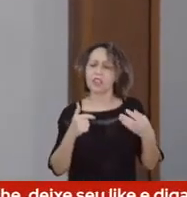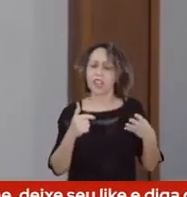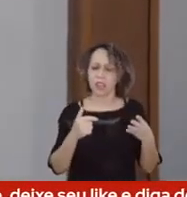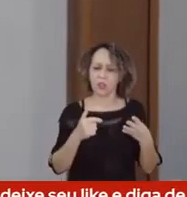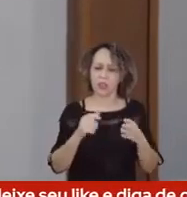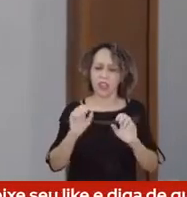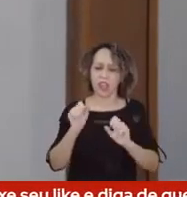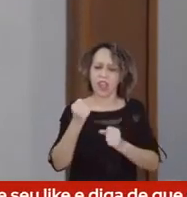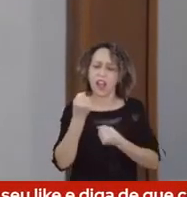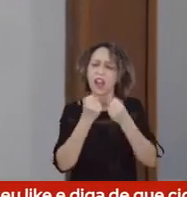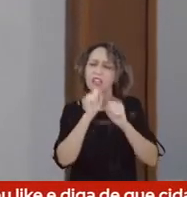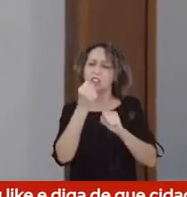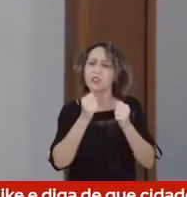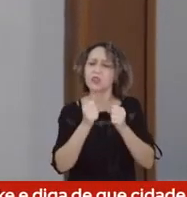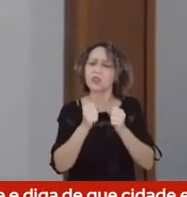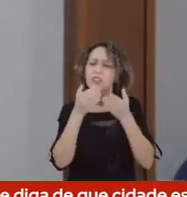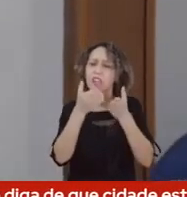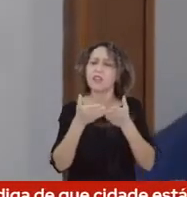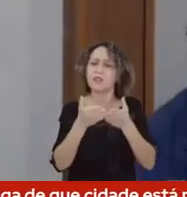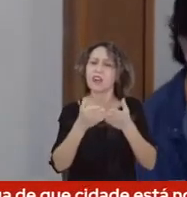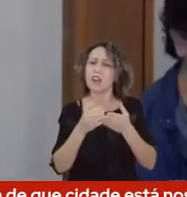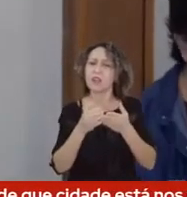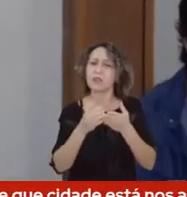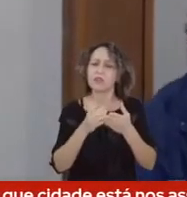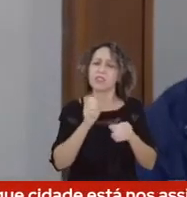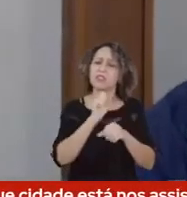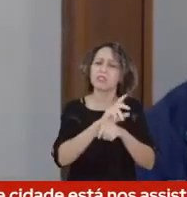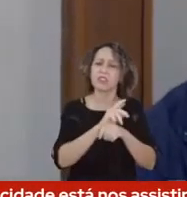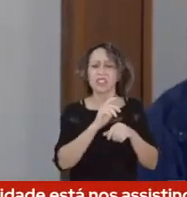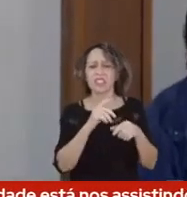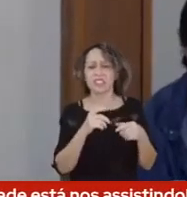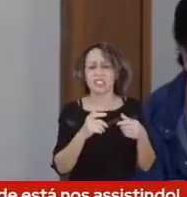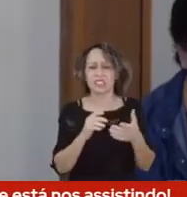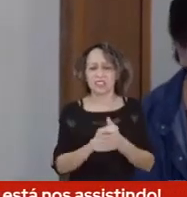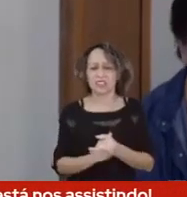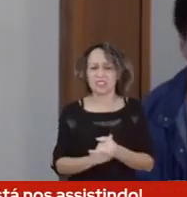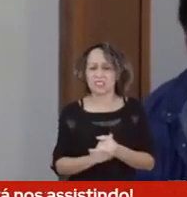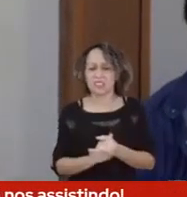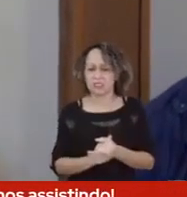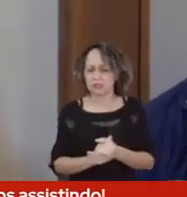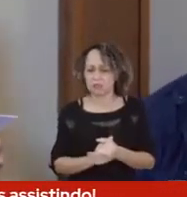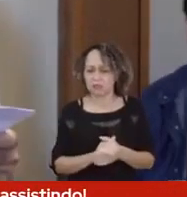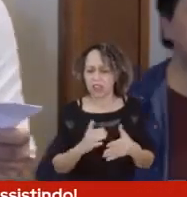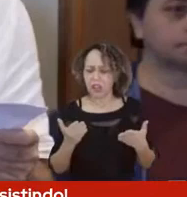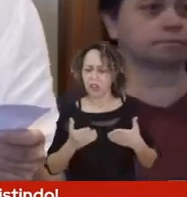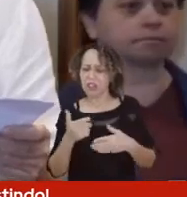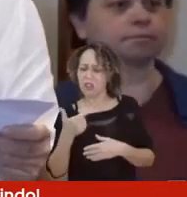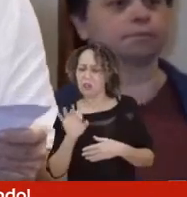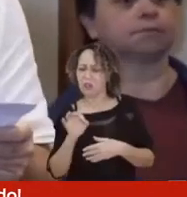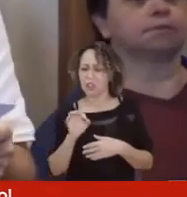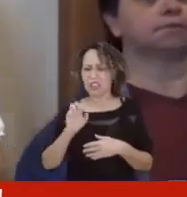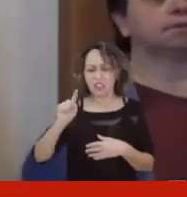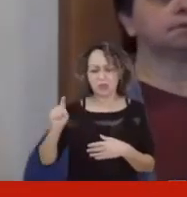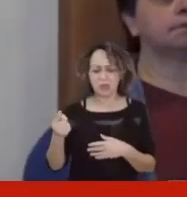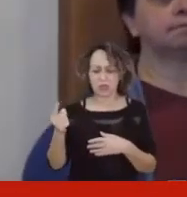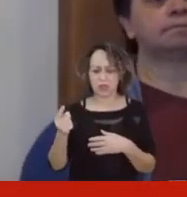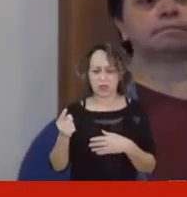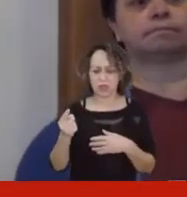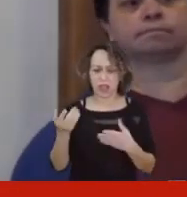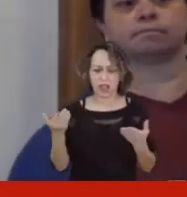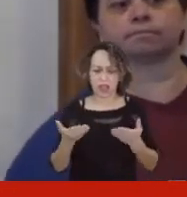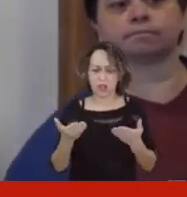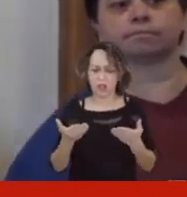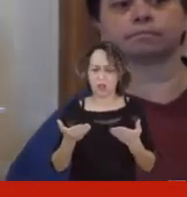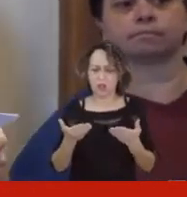mil. Hoje, a Transpetro conta com uma frota moderna de 24 navios para operações de cabotagem de longo termo, importação